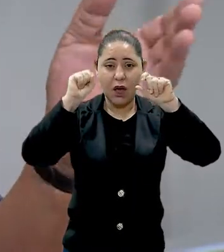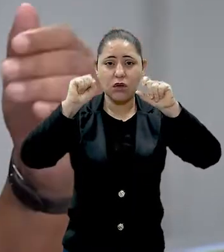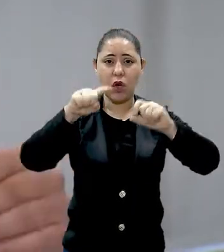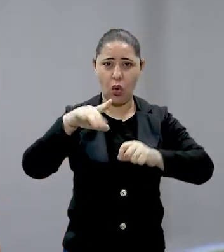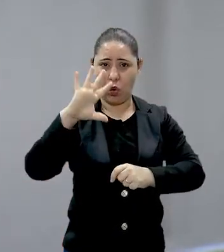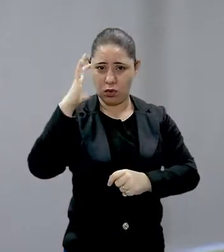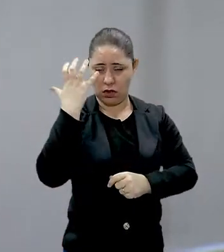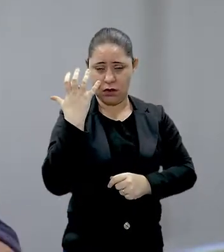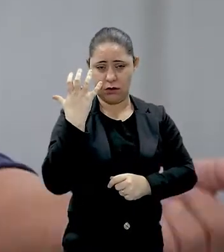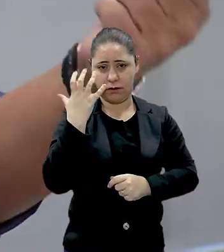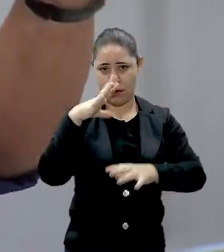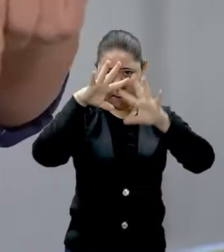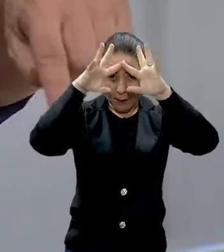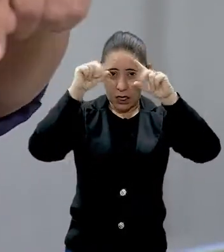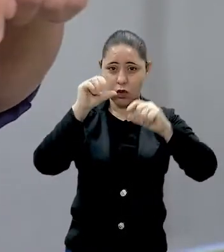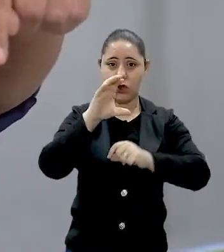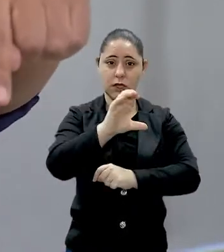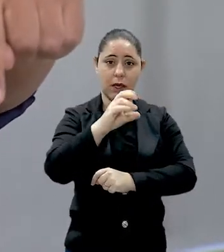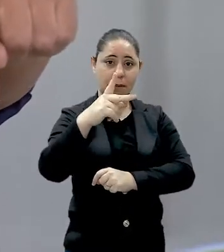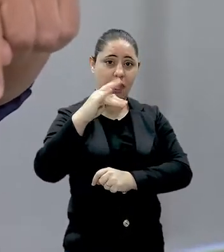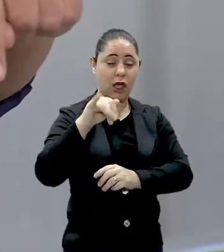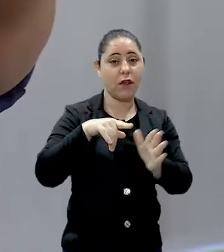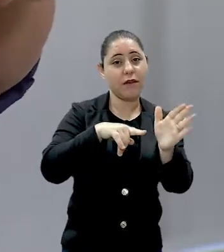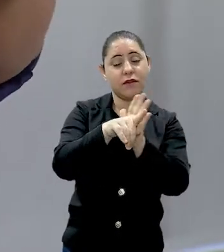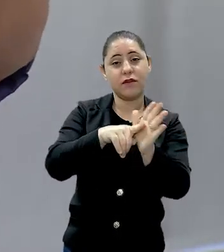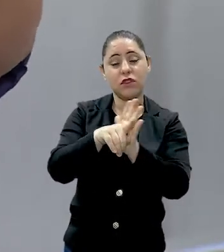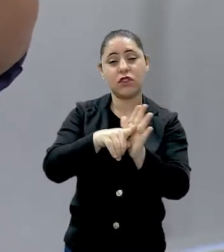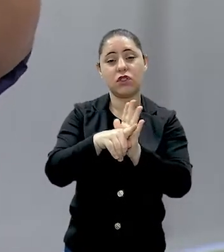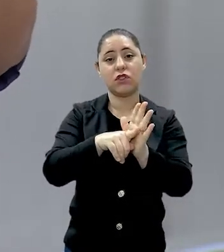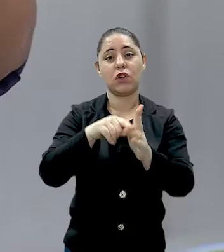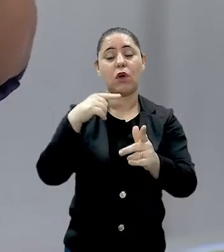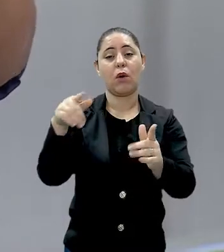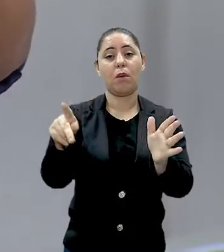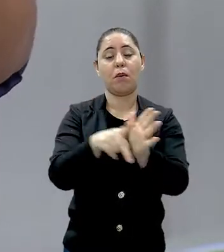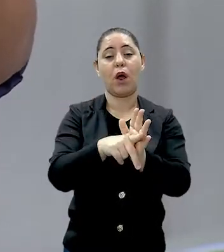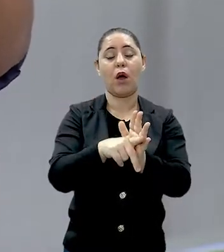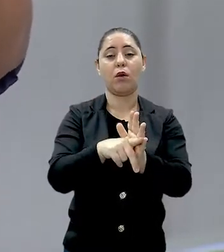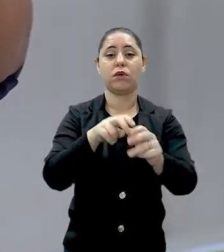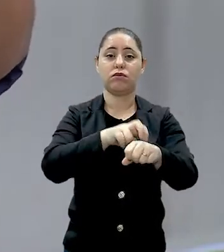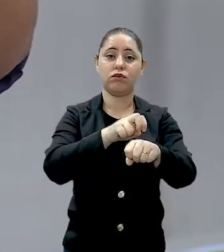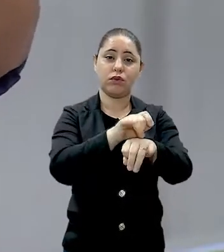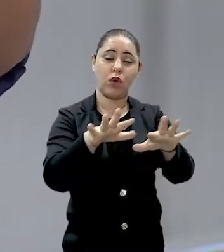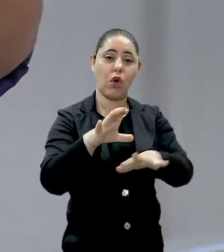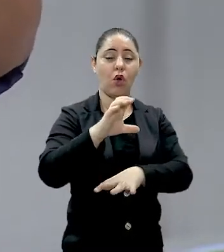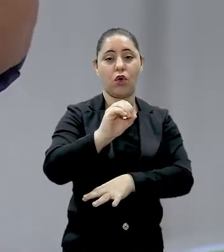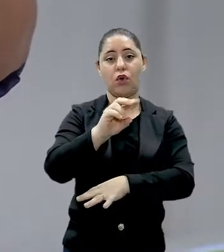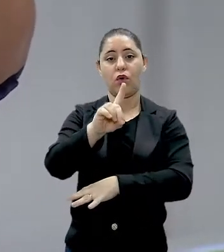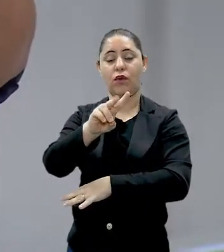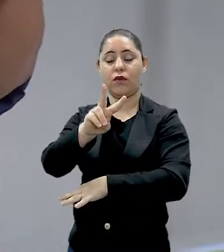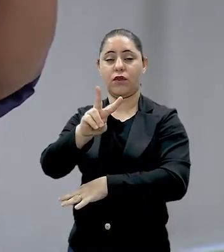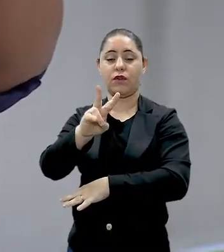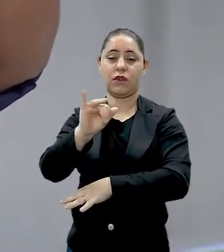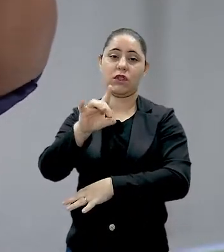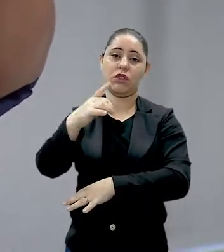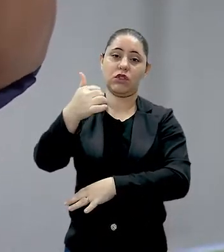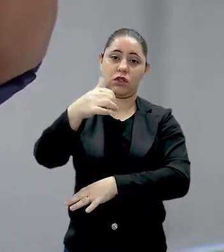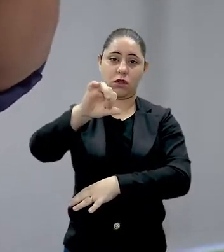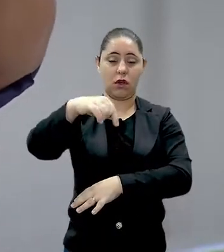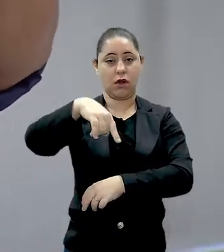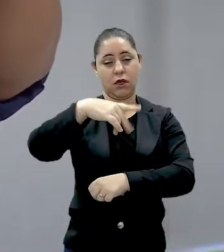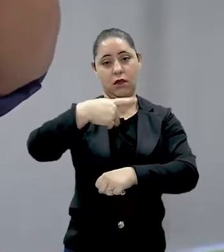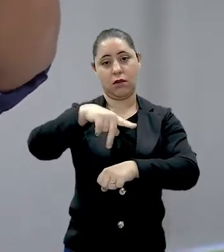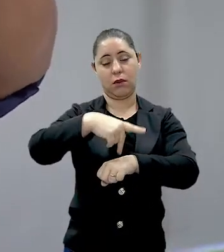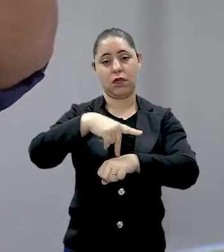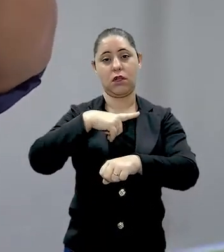lembra do caos que aconteceu em Manaus? E a CPI, que investiga a questão da pandemia de Covid-19 no Brasil, que está